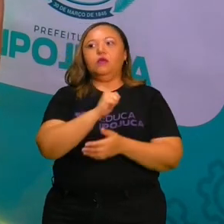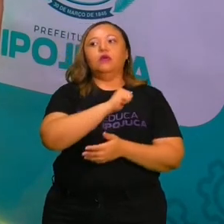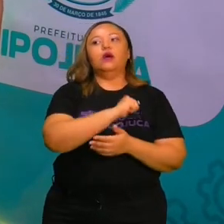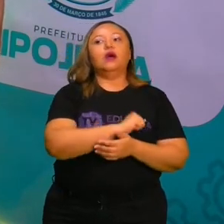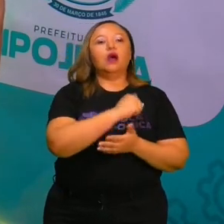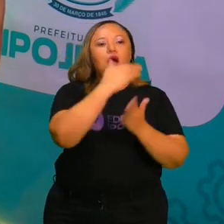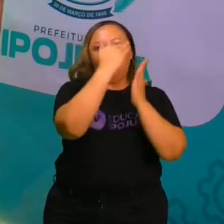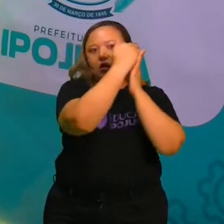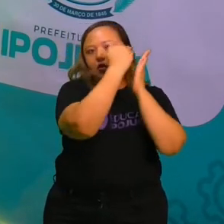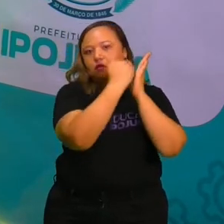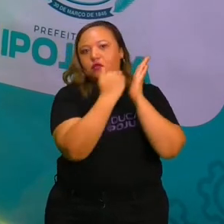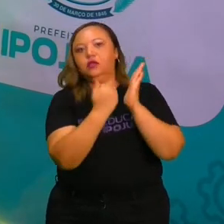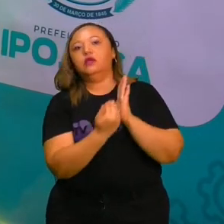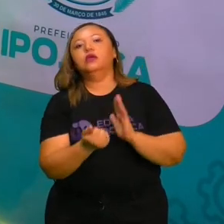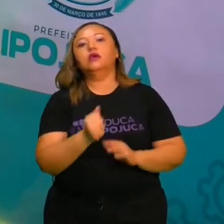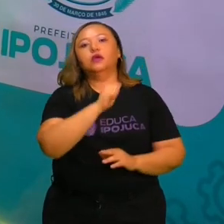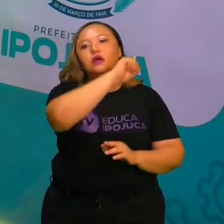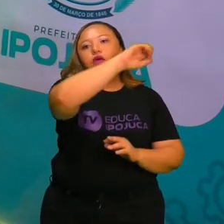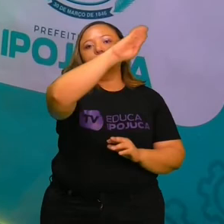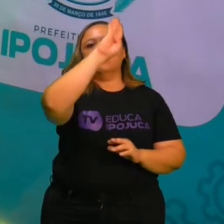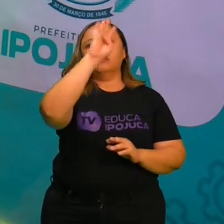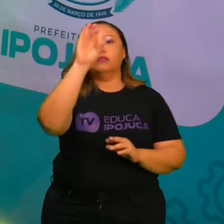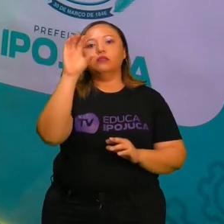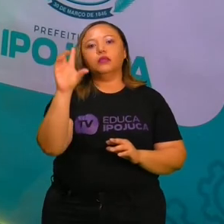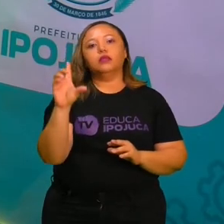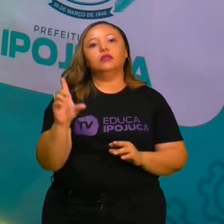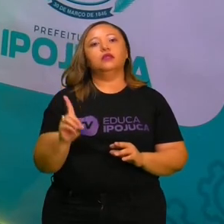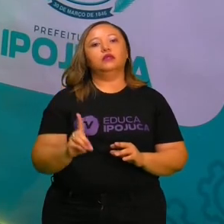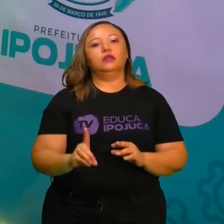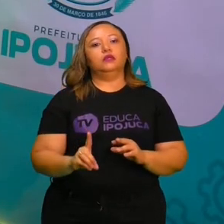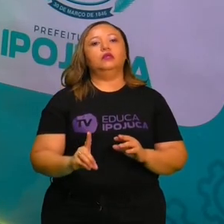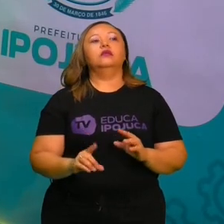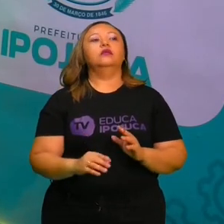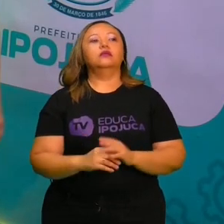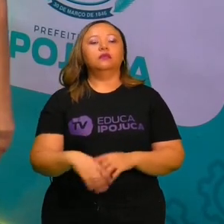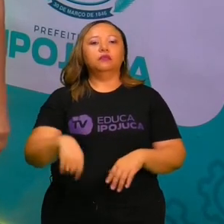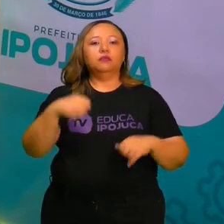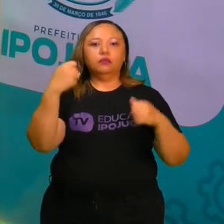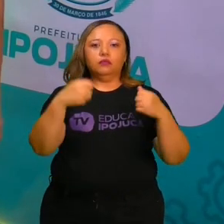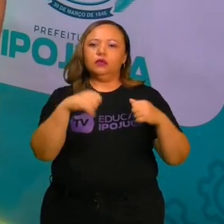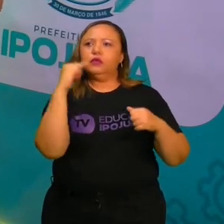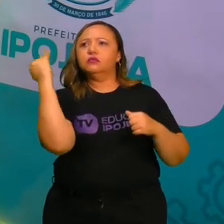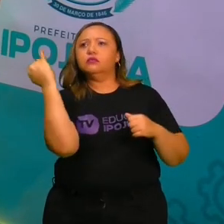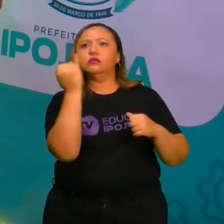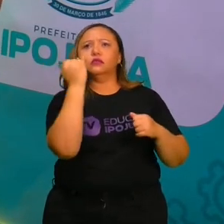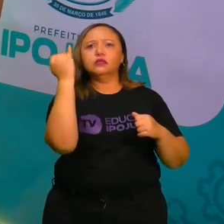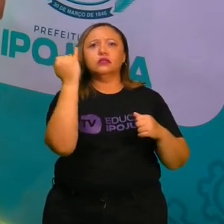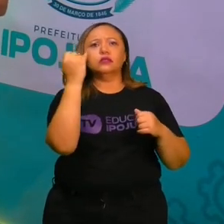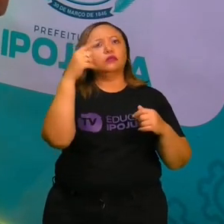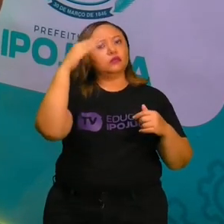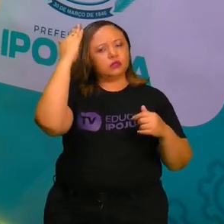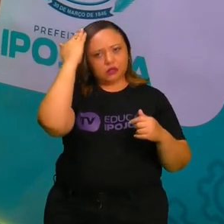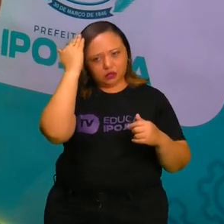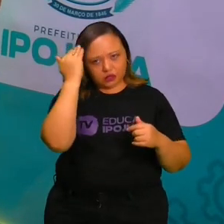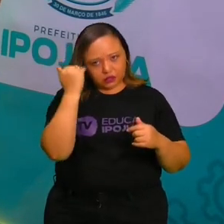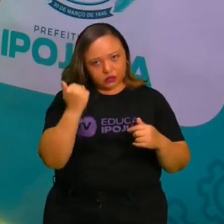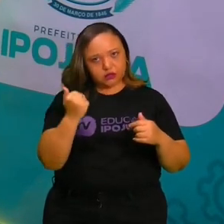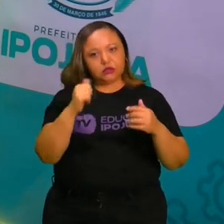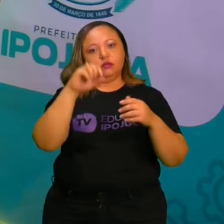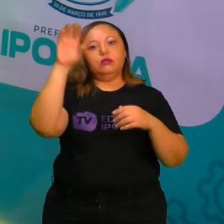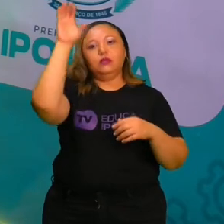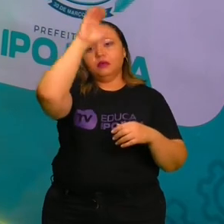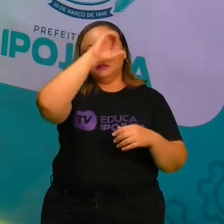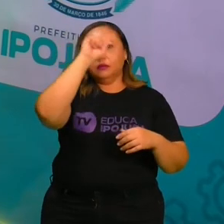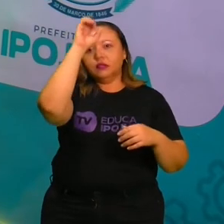para compreender? Então, isso é a parte mais importante. Por quê? Qual é a parte importante? A gente chega